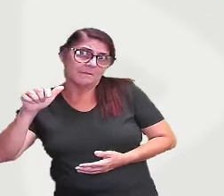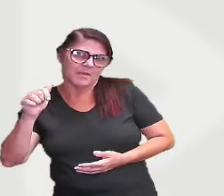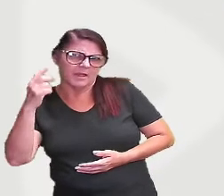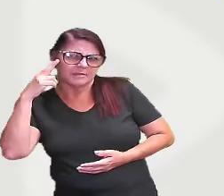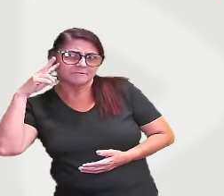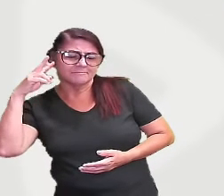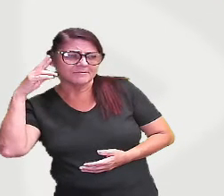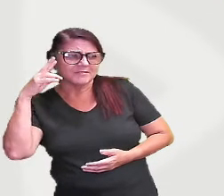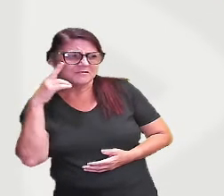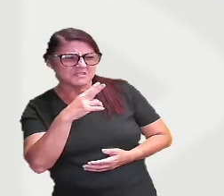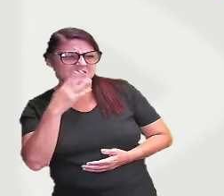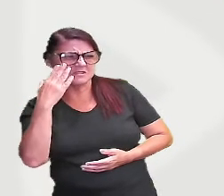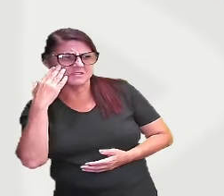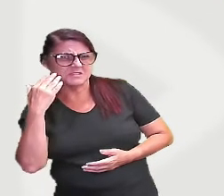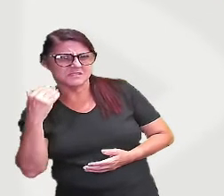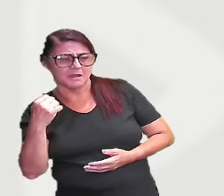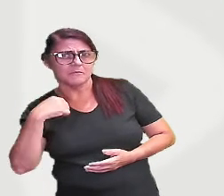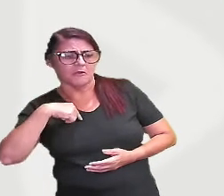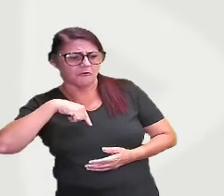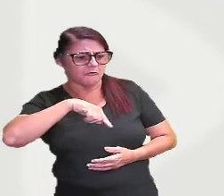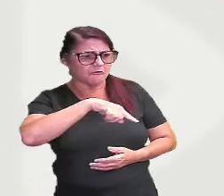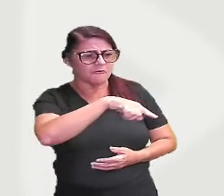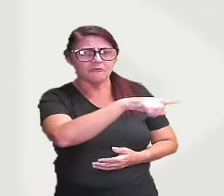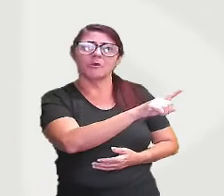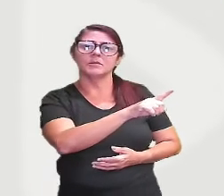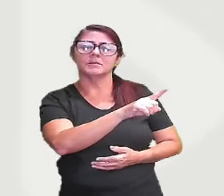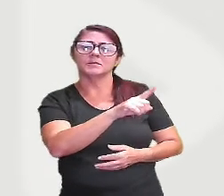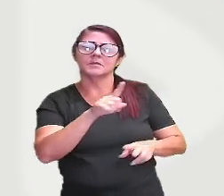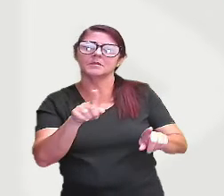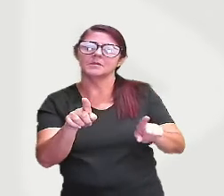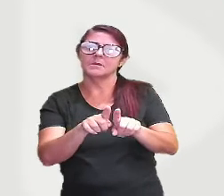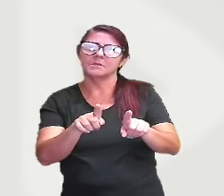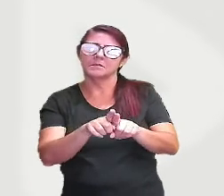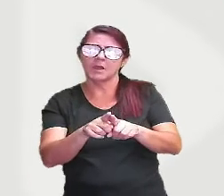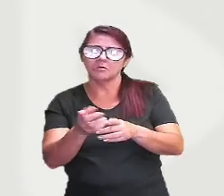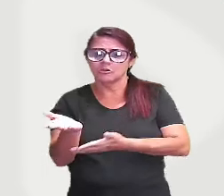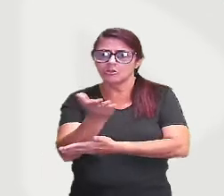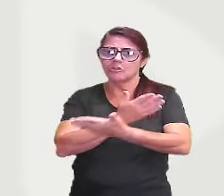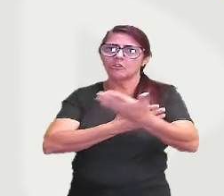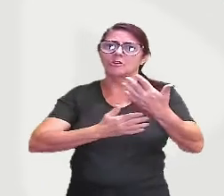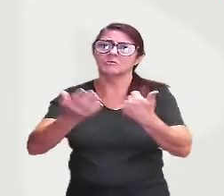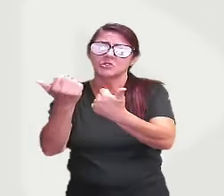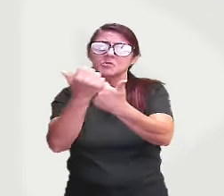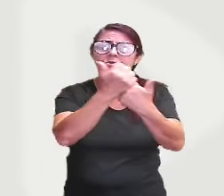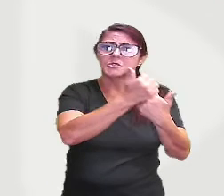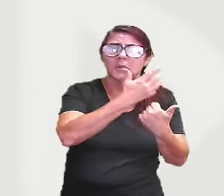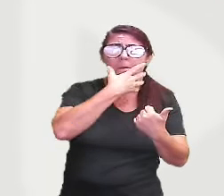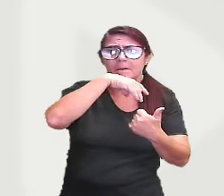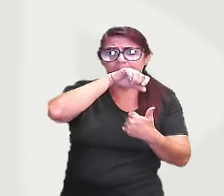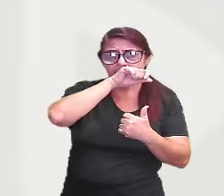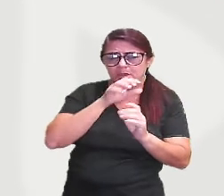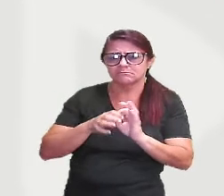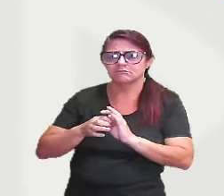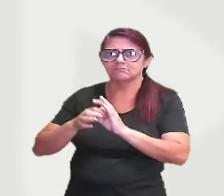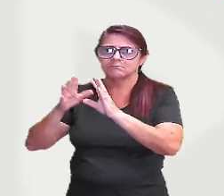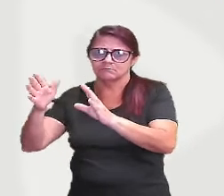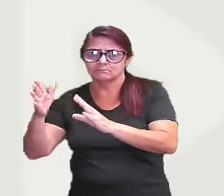pai e se coloca prisioneira no lugar dele. Com o passar do